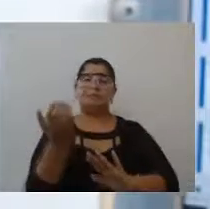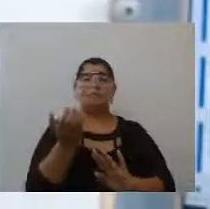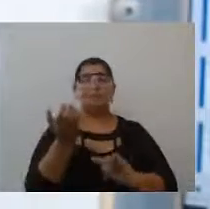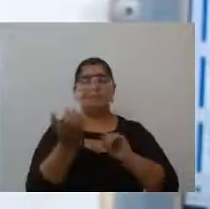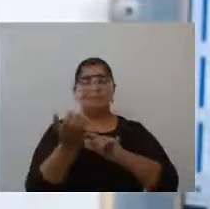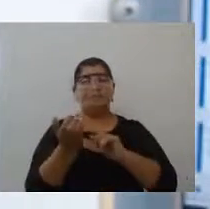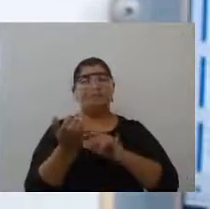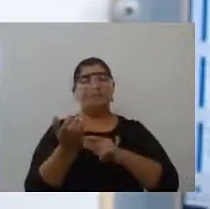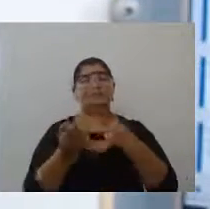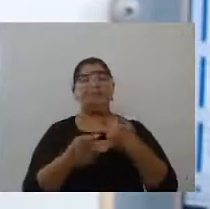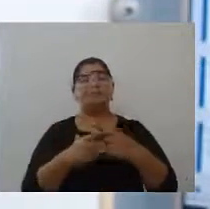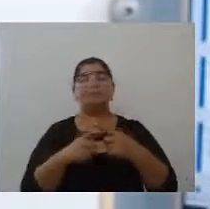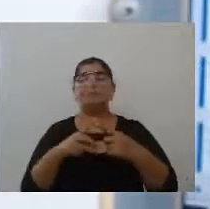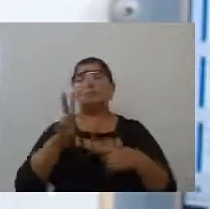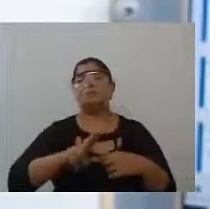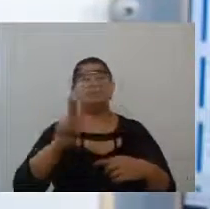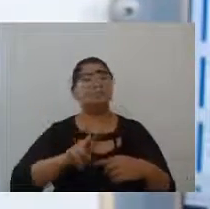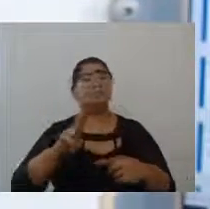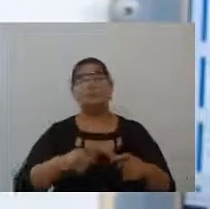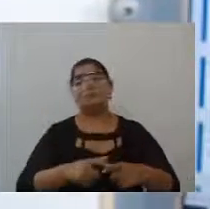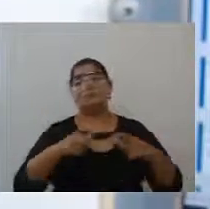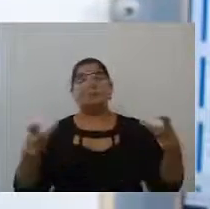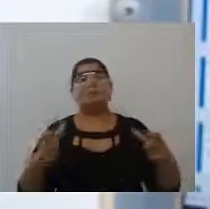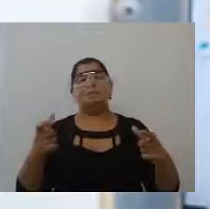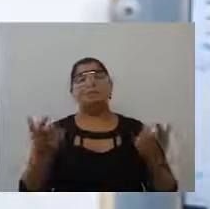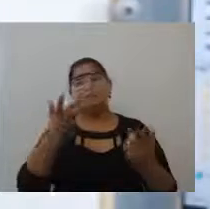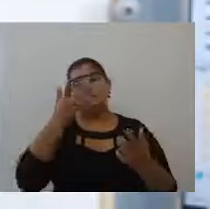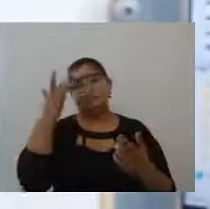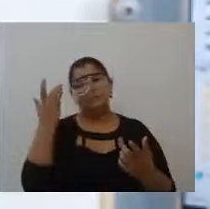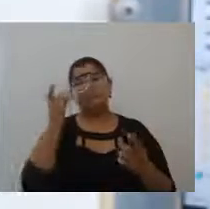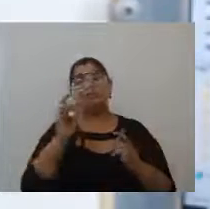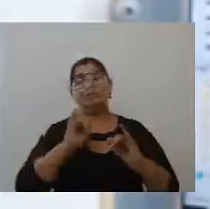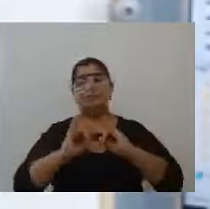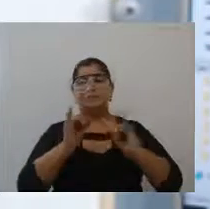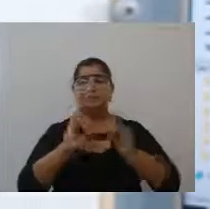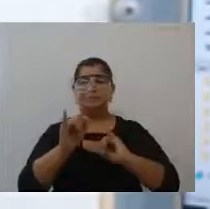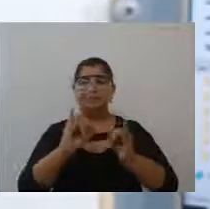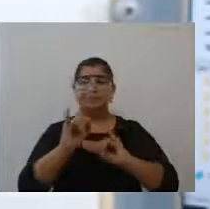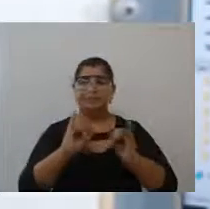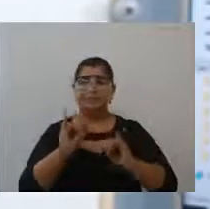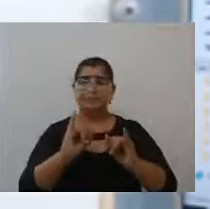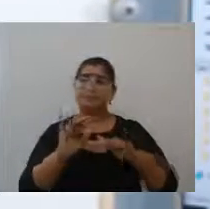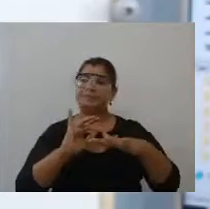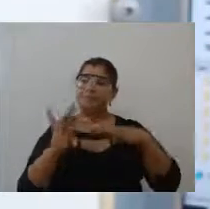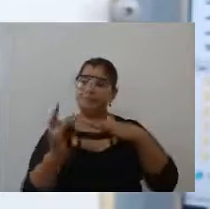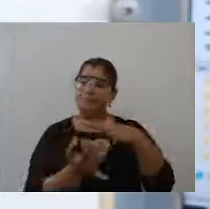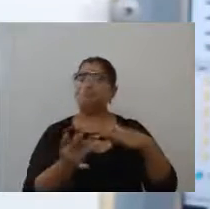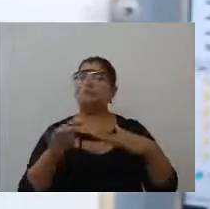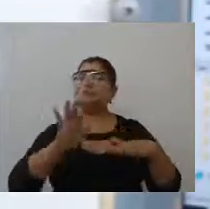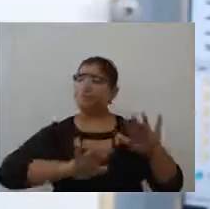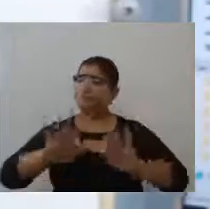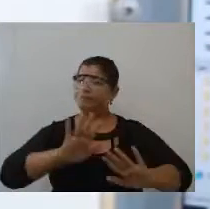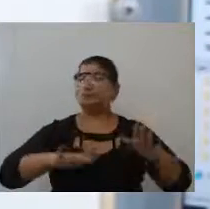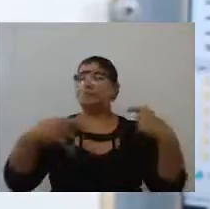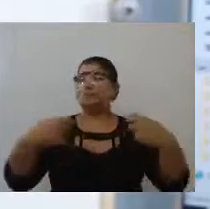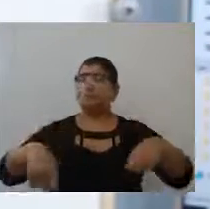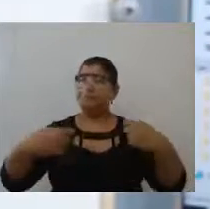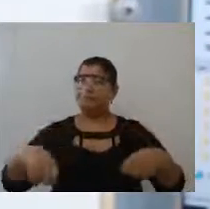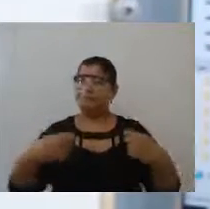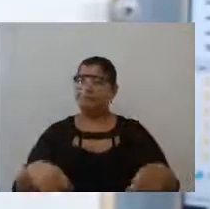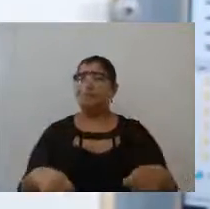aparelho utilizado na grande maioria dos acessos. Vamos ter cuidado nas redes sociais. O leitor hoje,